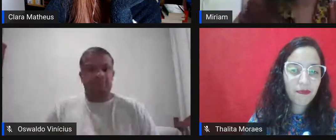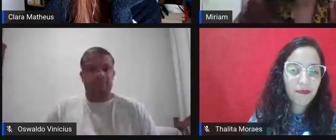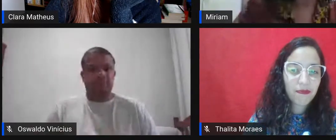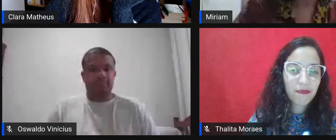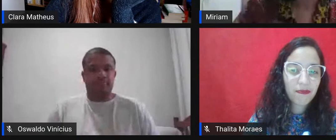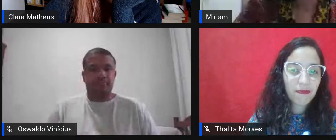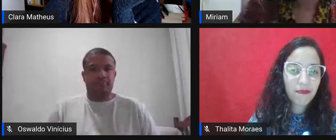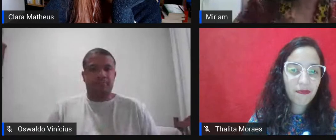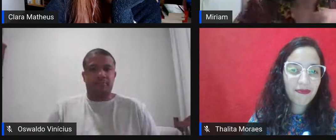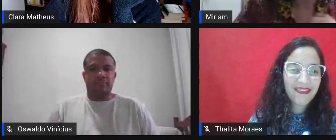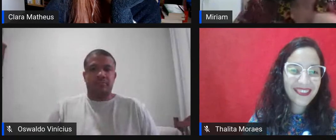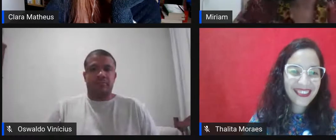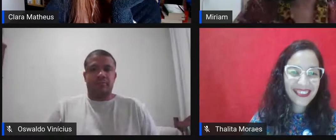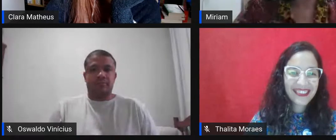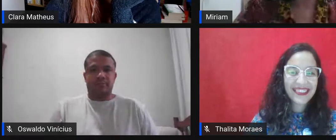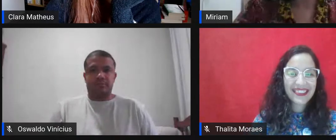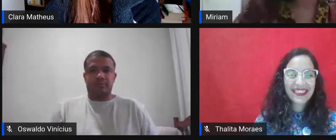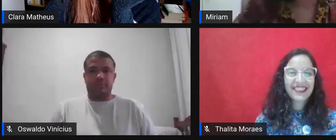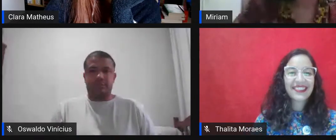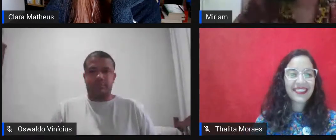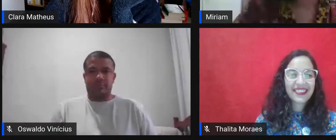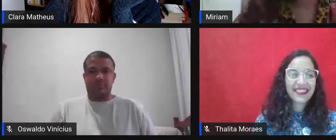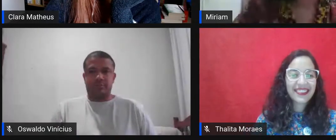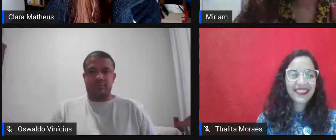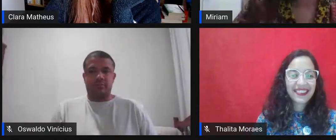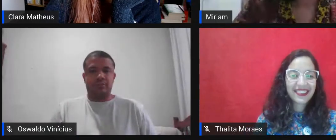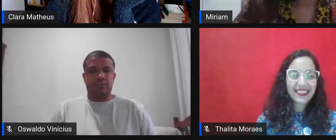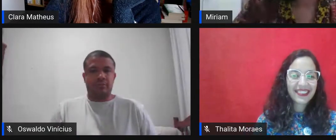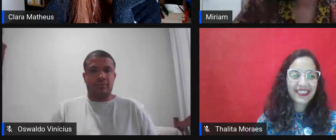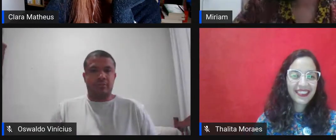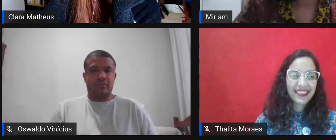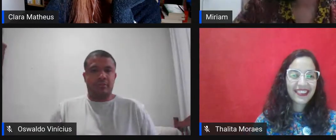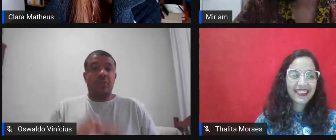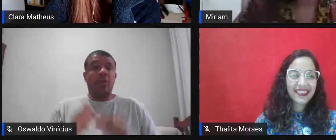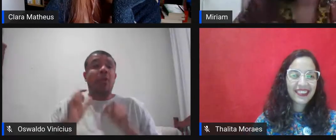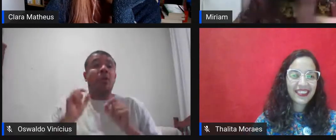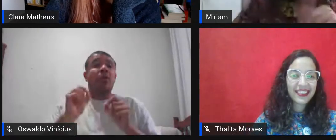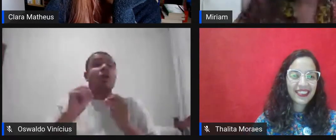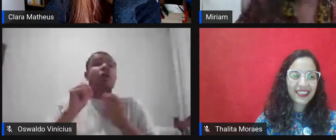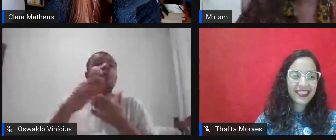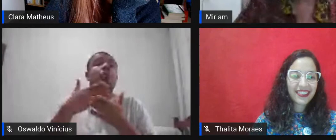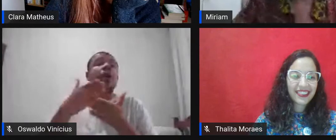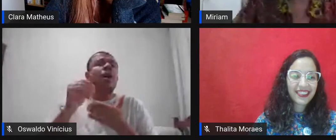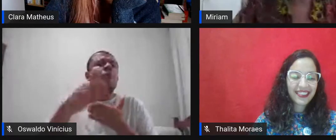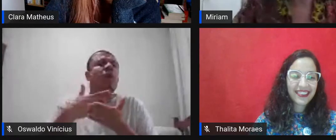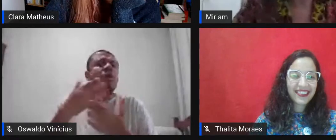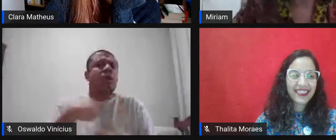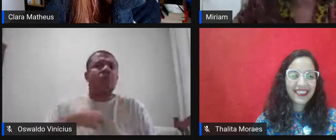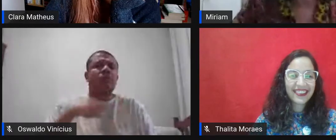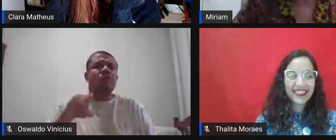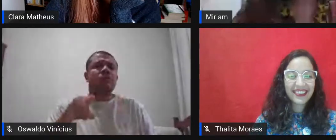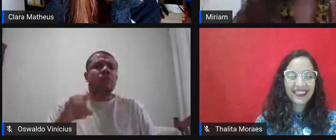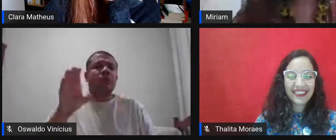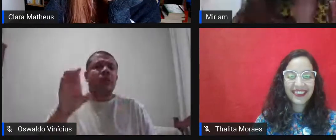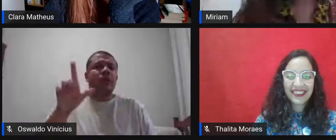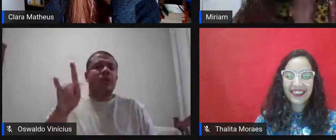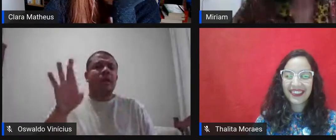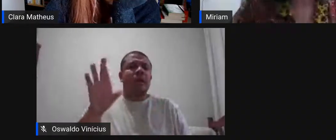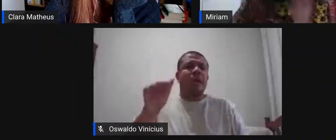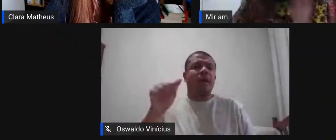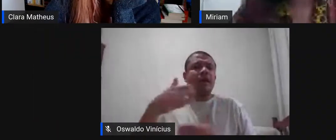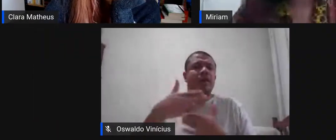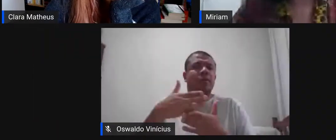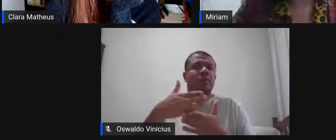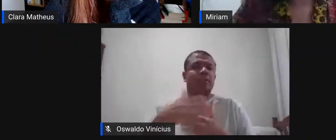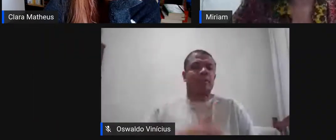Começa quem? Começou ou começa você? Clara? Pode, pode ir Ah, então tá Eu